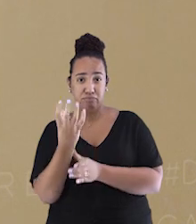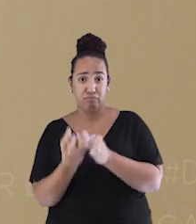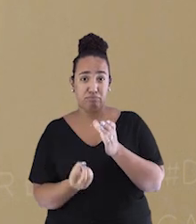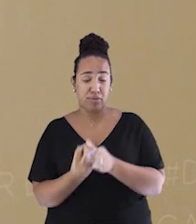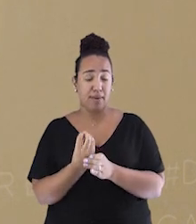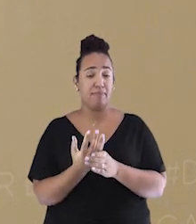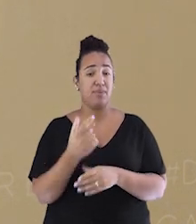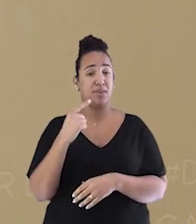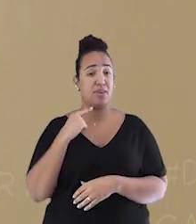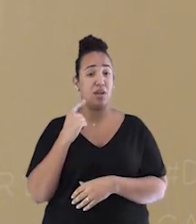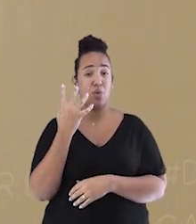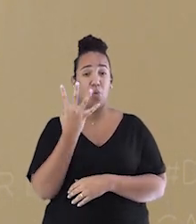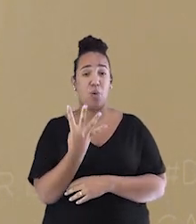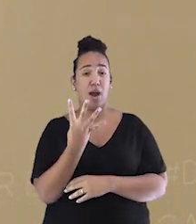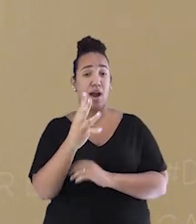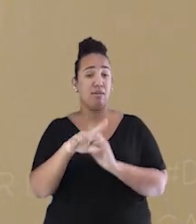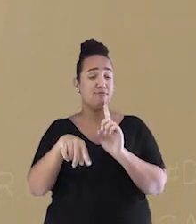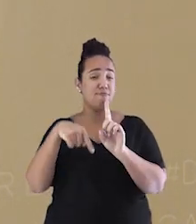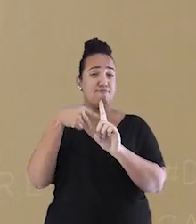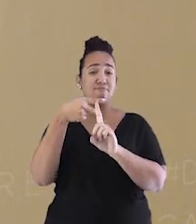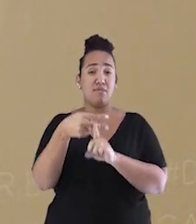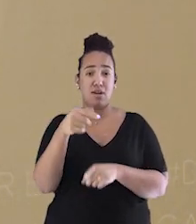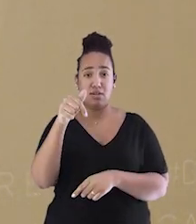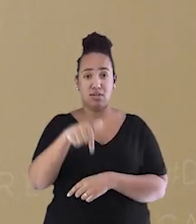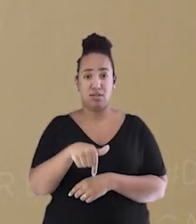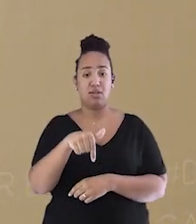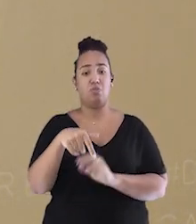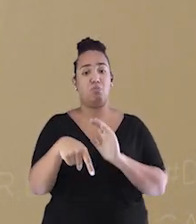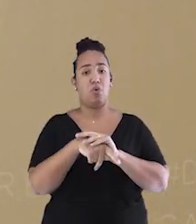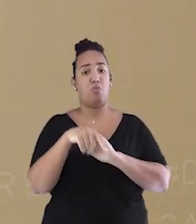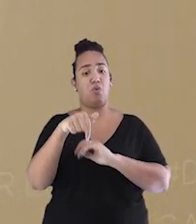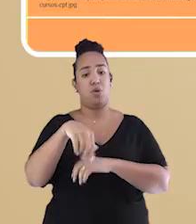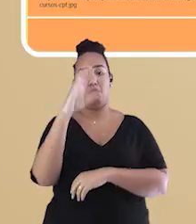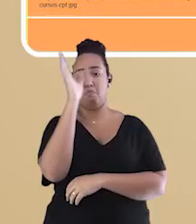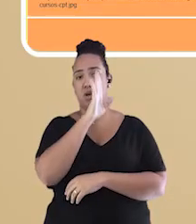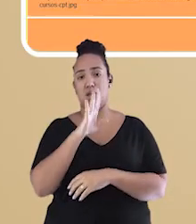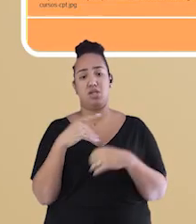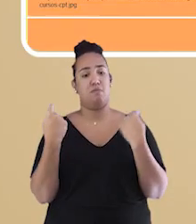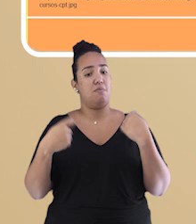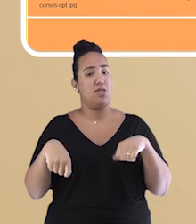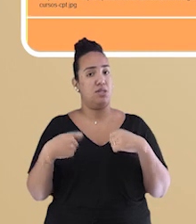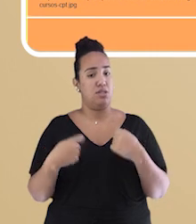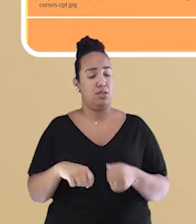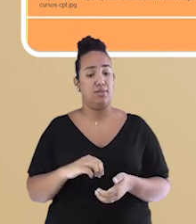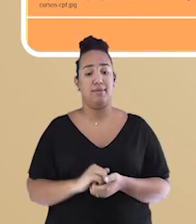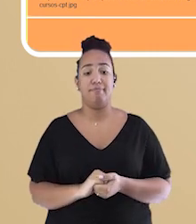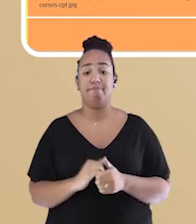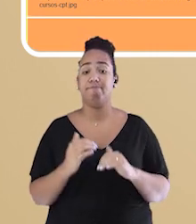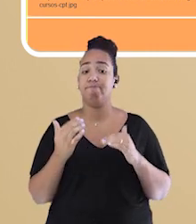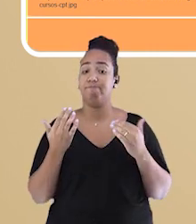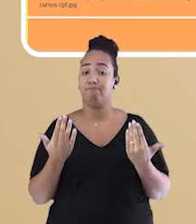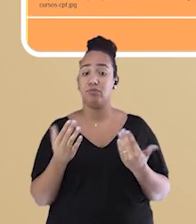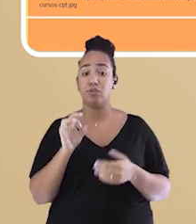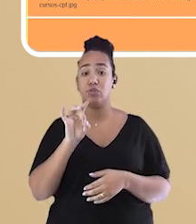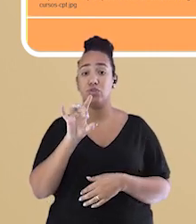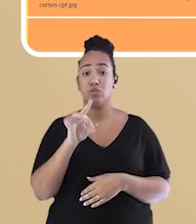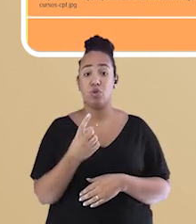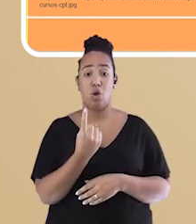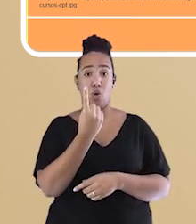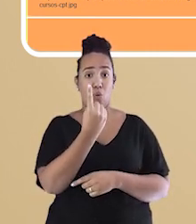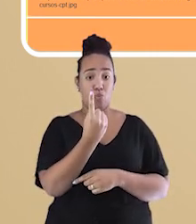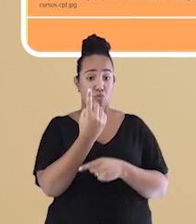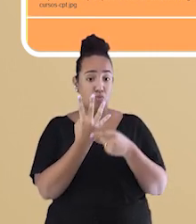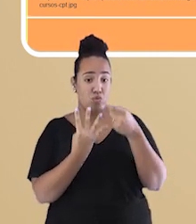produz 4 vezes mais alimentos do que o país precisa. Ou seja, apenas uma dessas